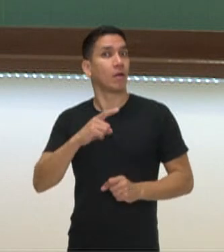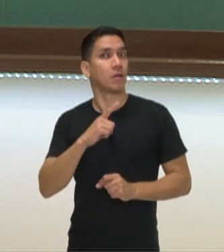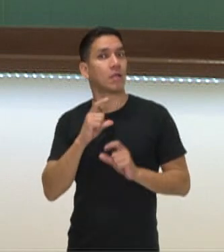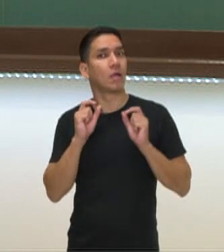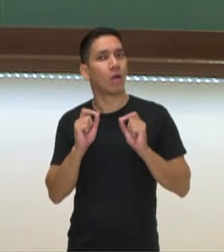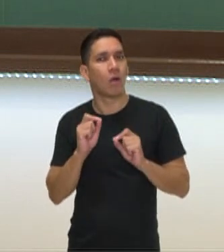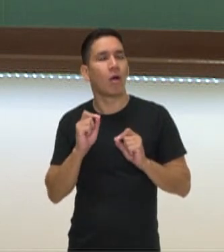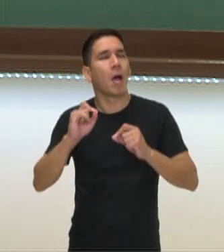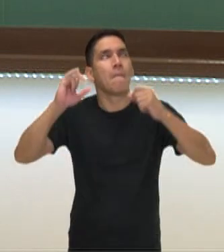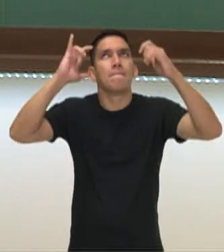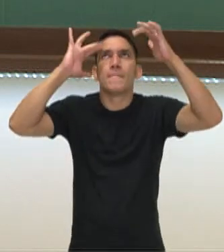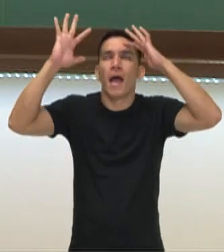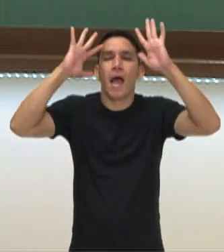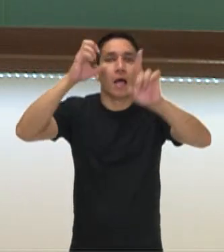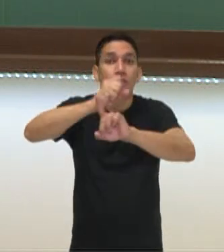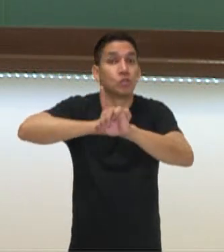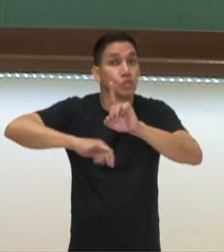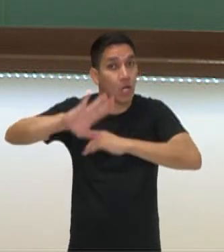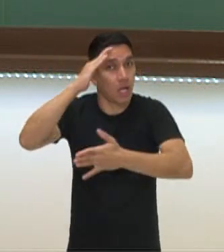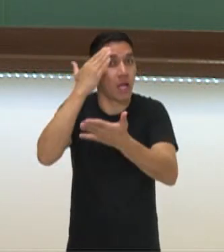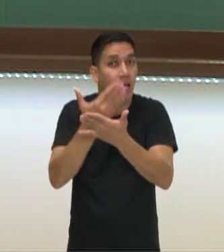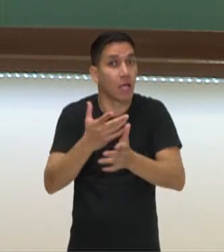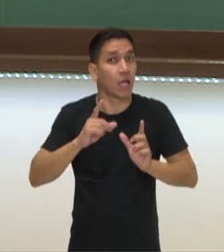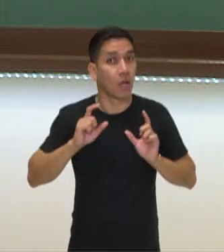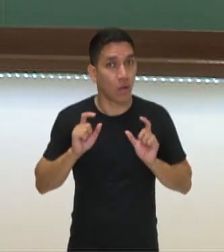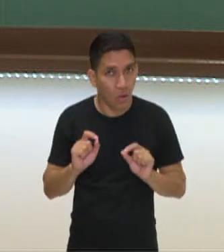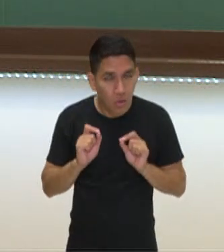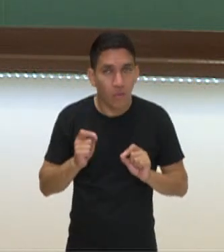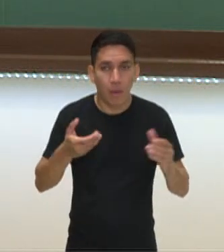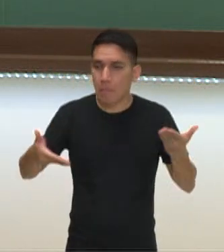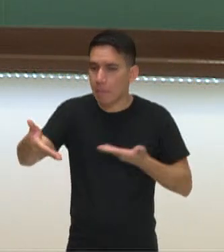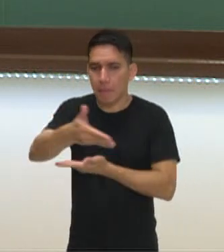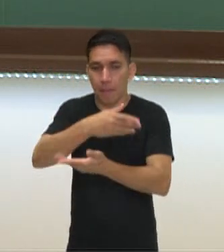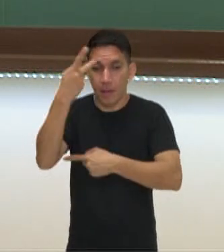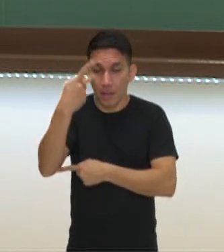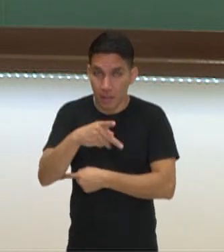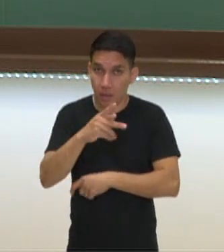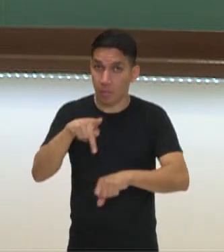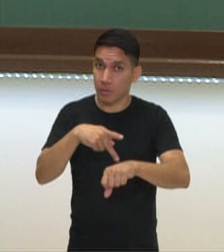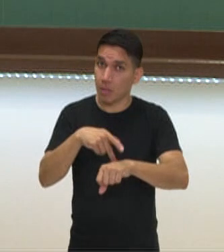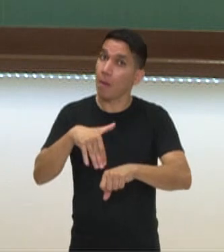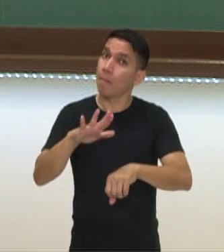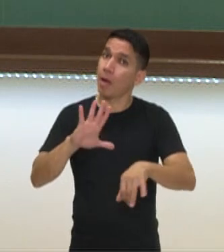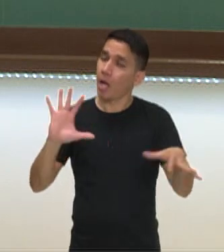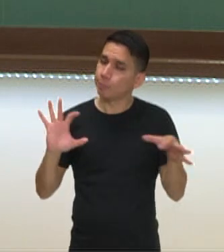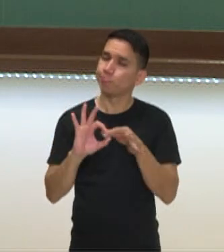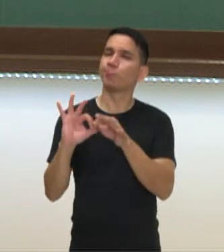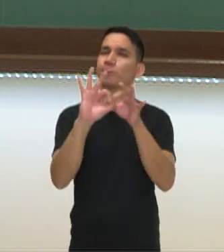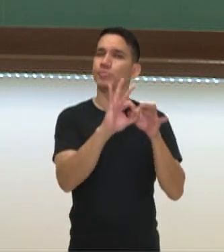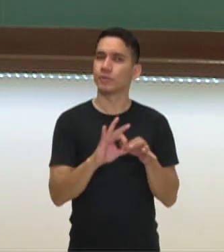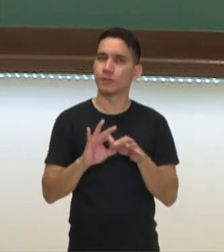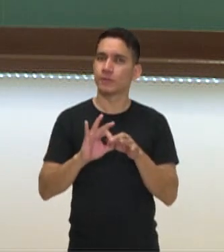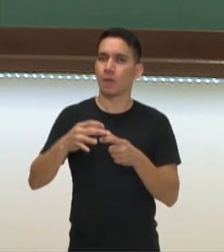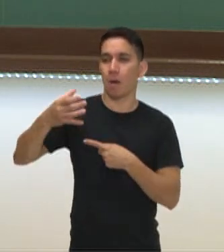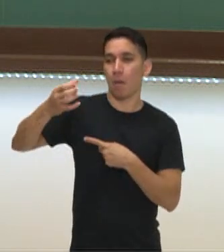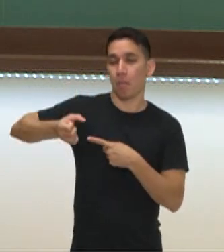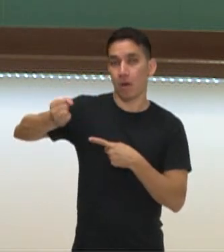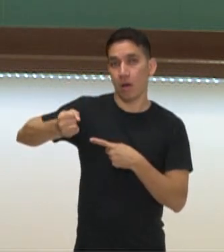imaginário social também, uma crença de que as relações aqui no nosso país eram mais harmoniosas entre brancos e